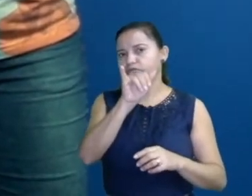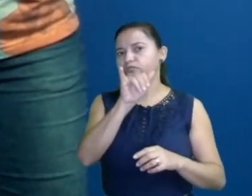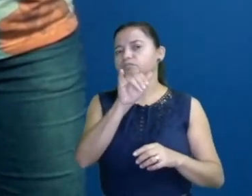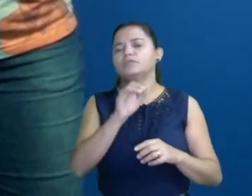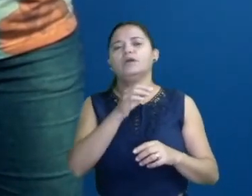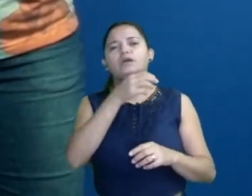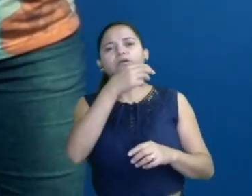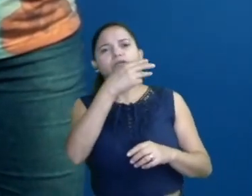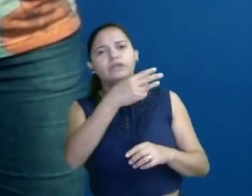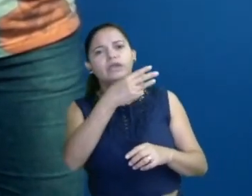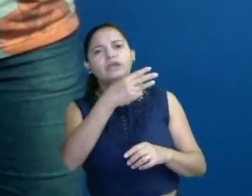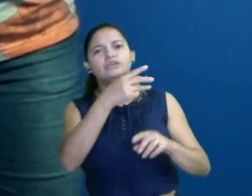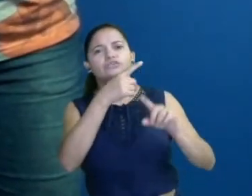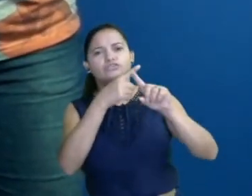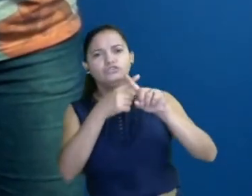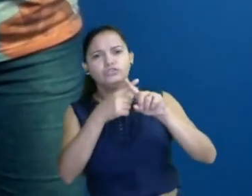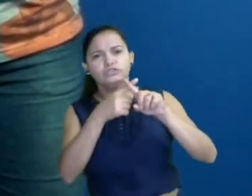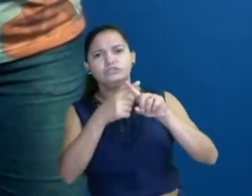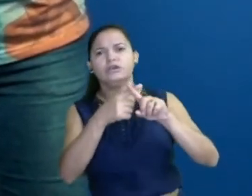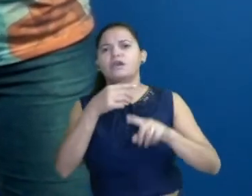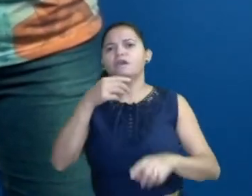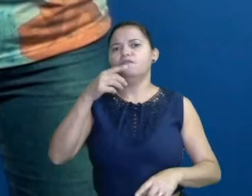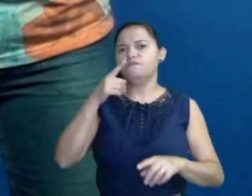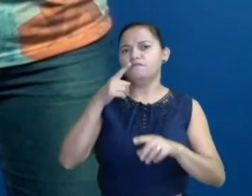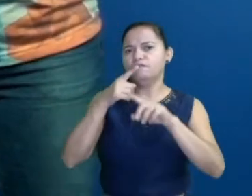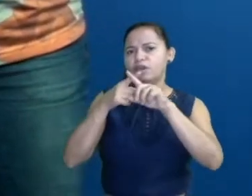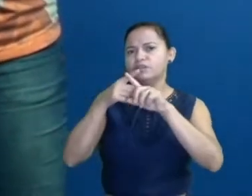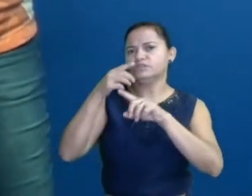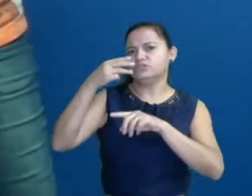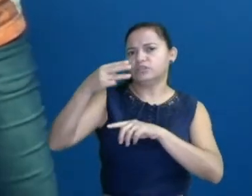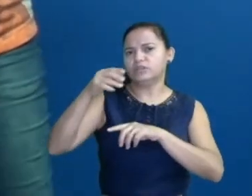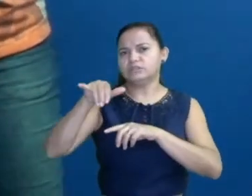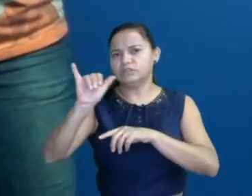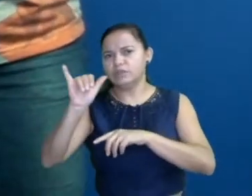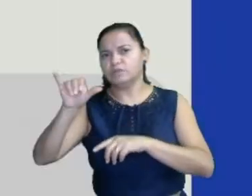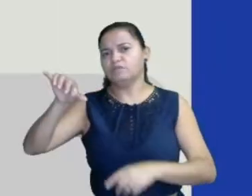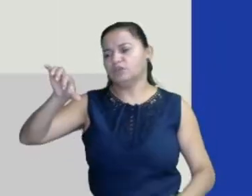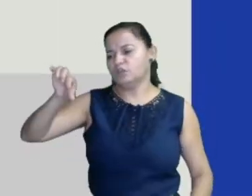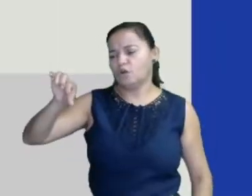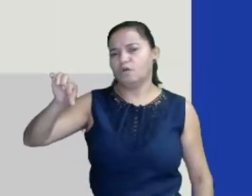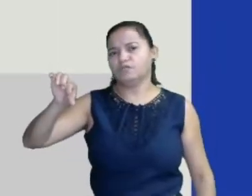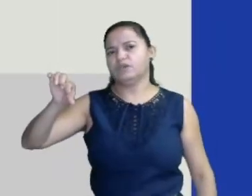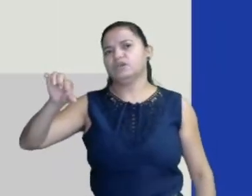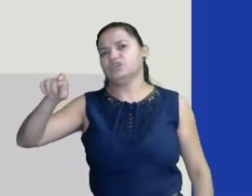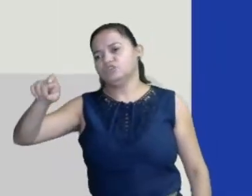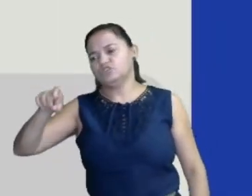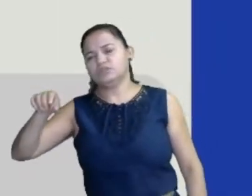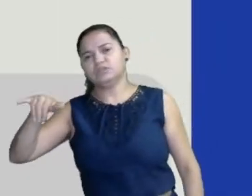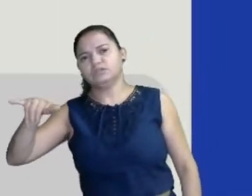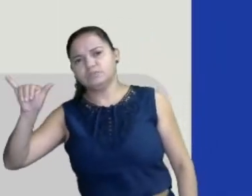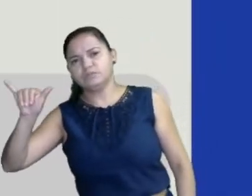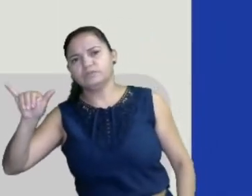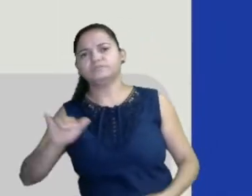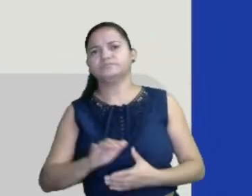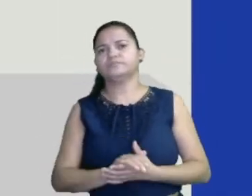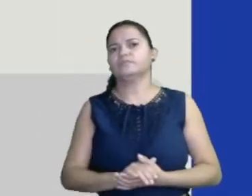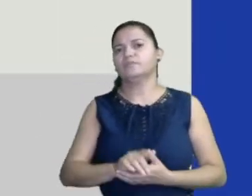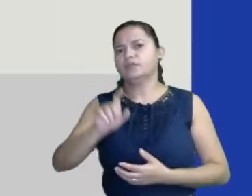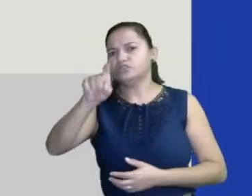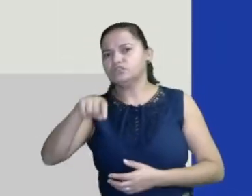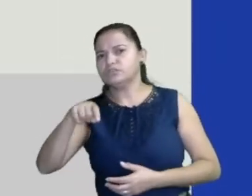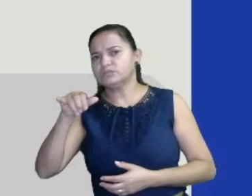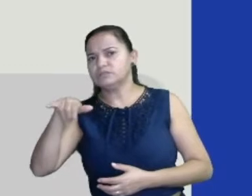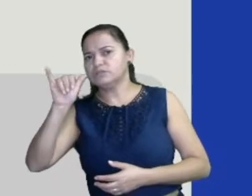três x-3y eu vou ter 9xy Então vamos olhar aí o que ocorreu eu tinha o que x y